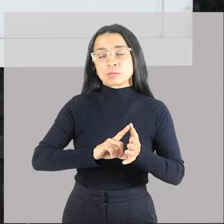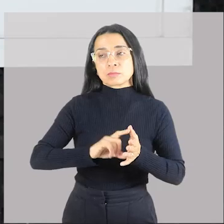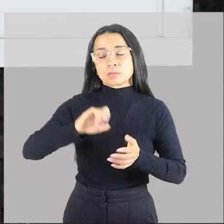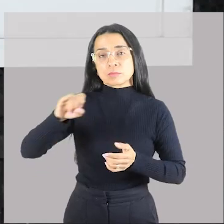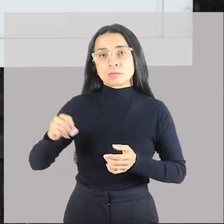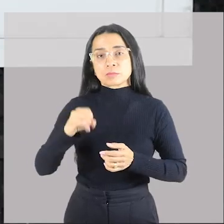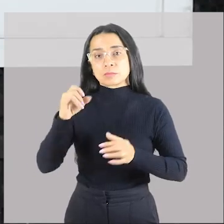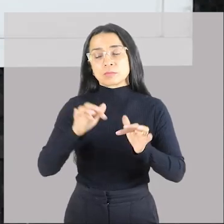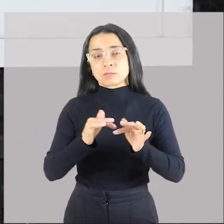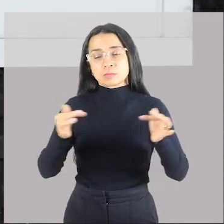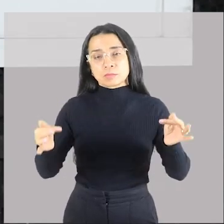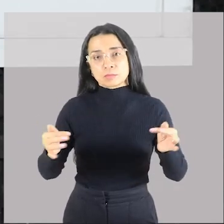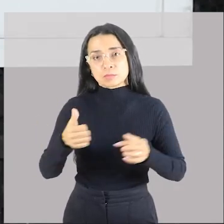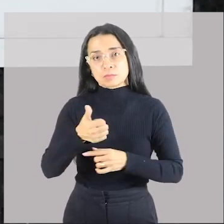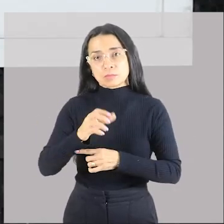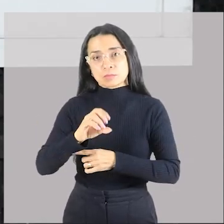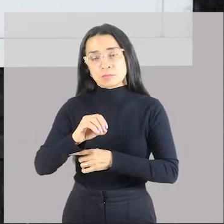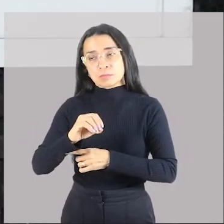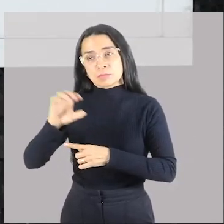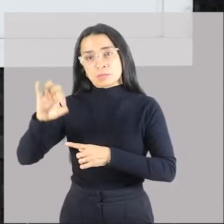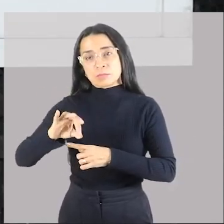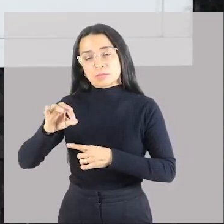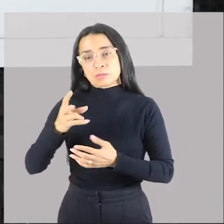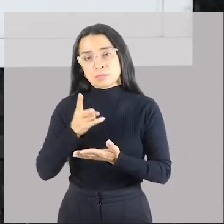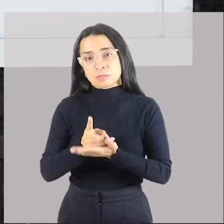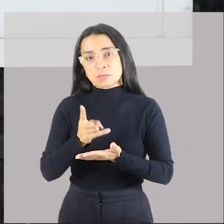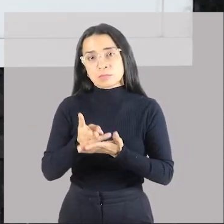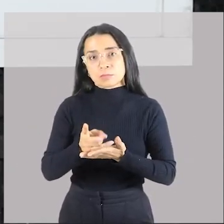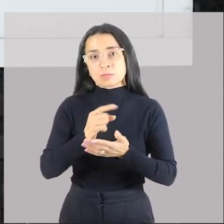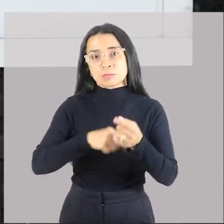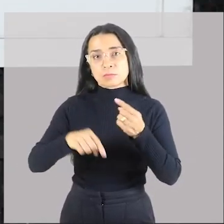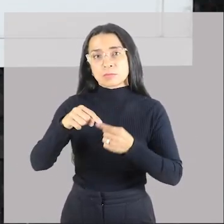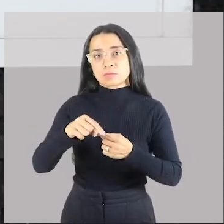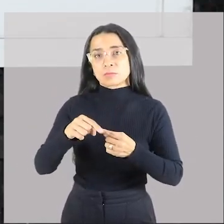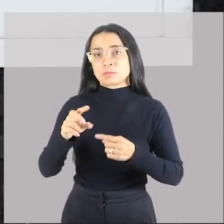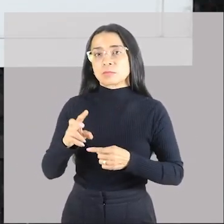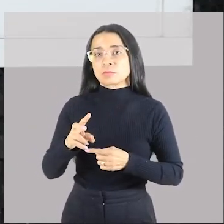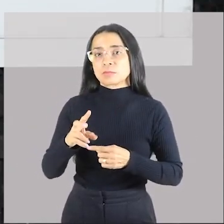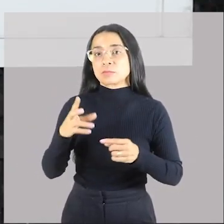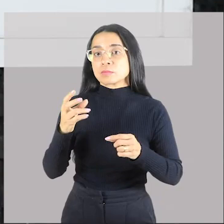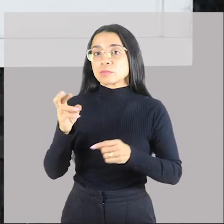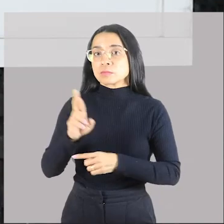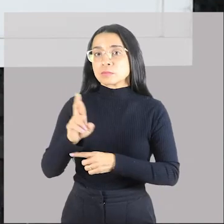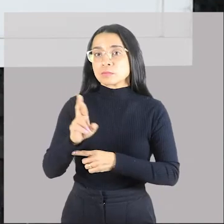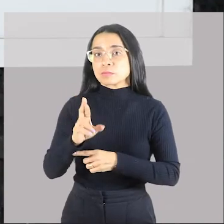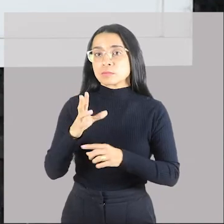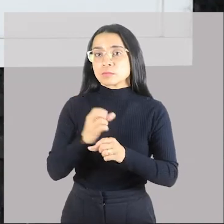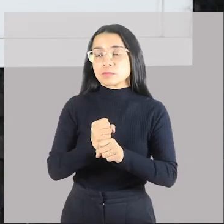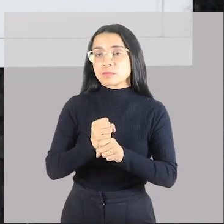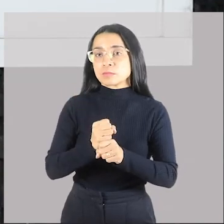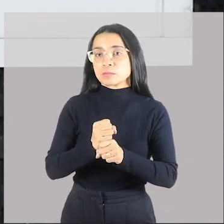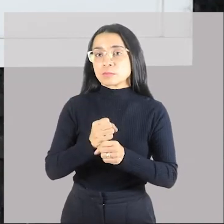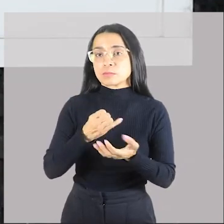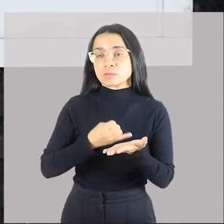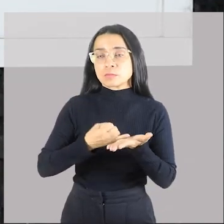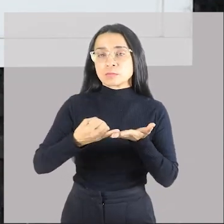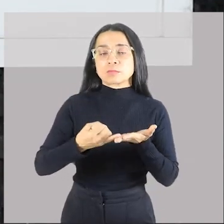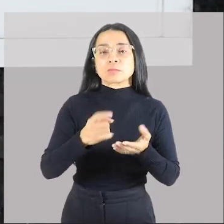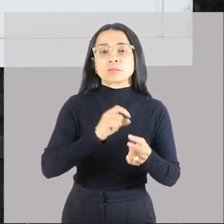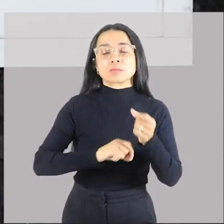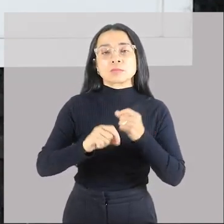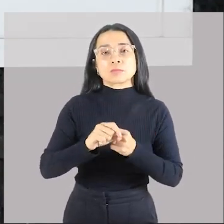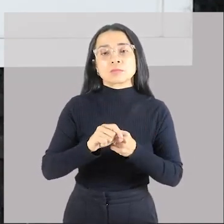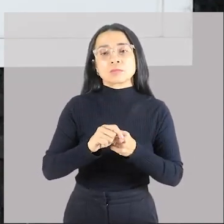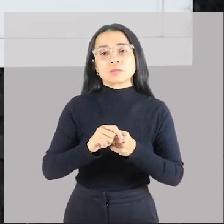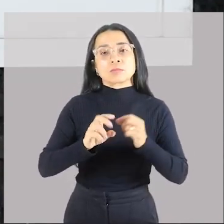esse 10% vai ser calculado sempre em cima desse valor aqui, ó, que é o capital inicial. Aqui que vai estar a